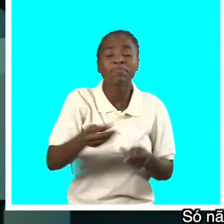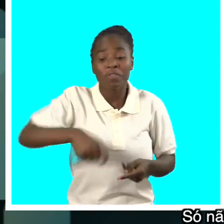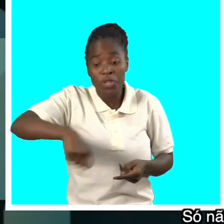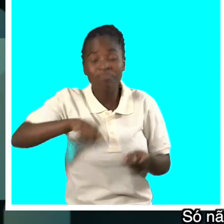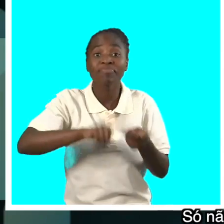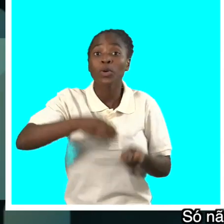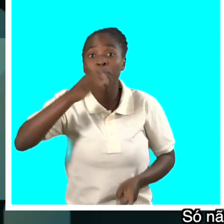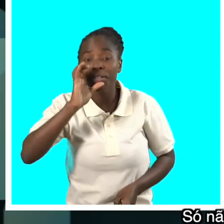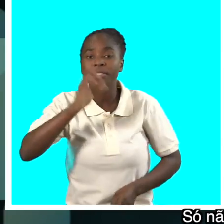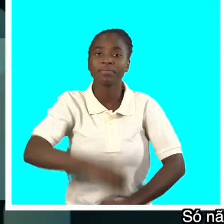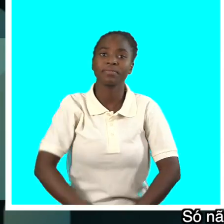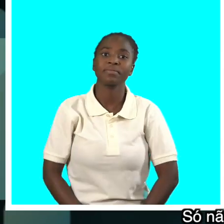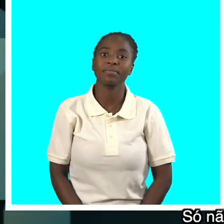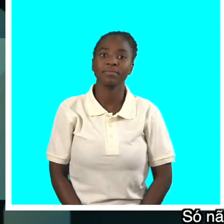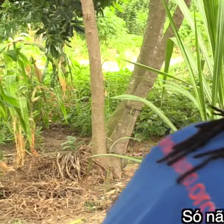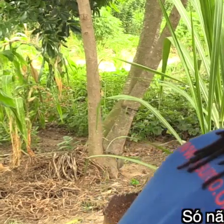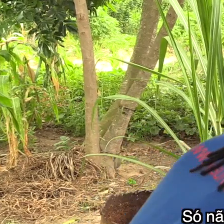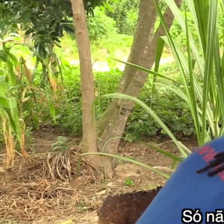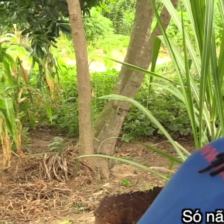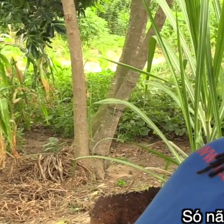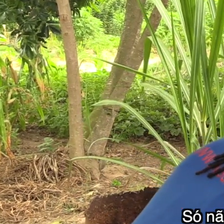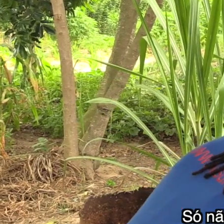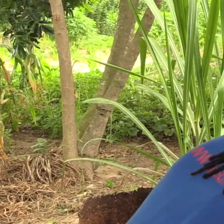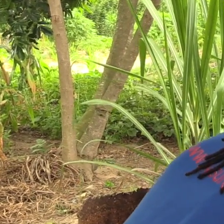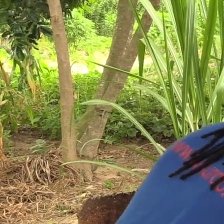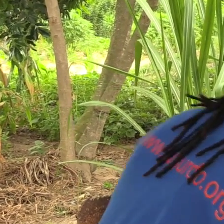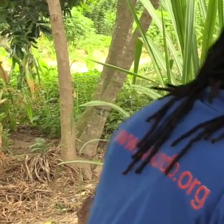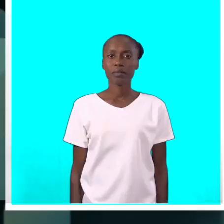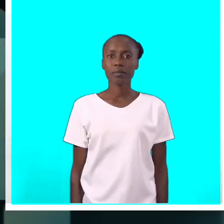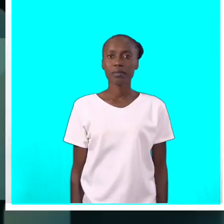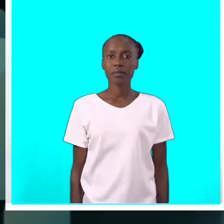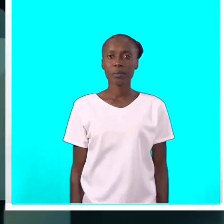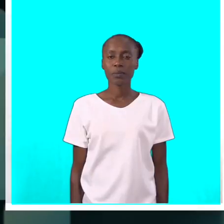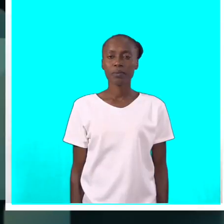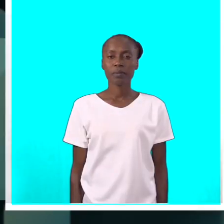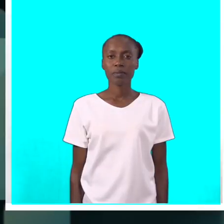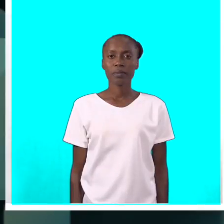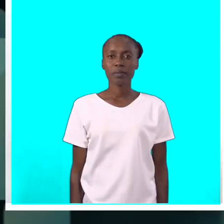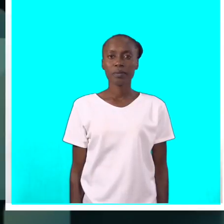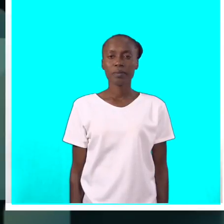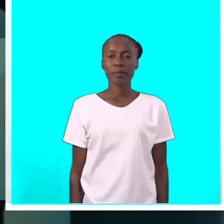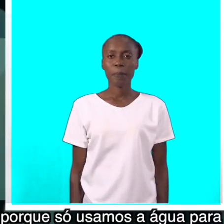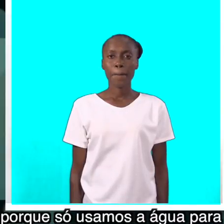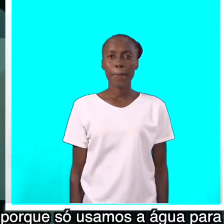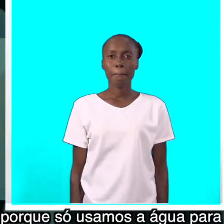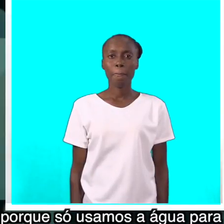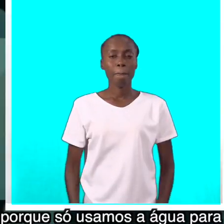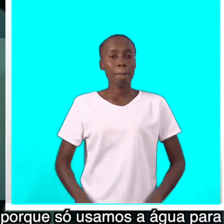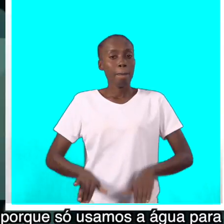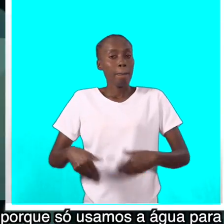não é utilizada para beber e cozinhar por questões de higiene. Sim, está a ajudar mesmo. estamos